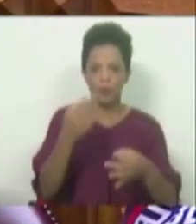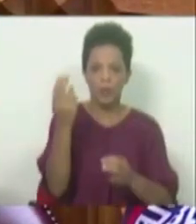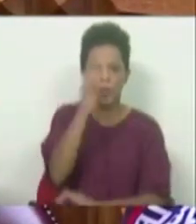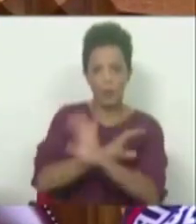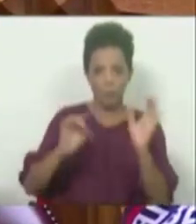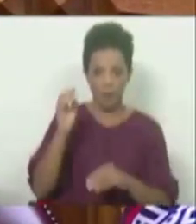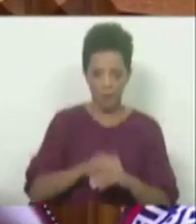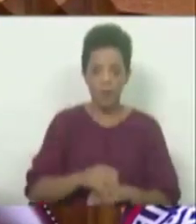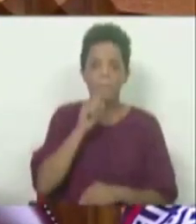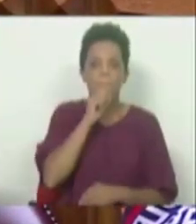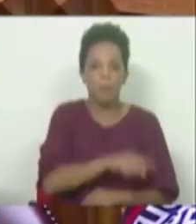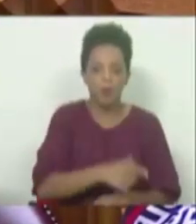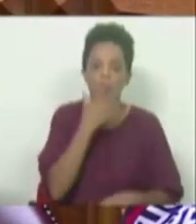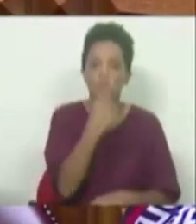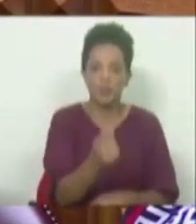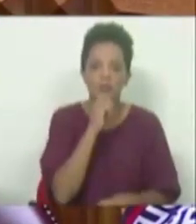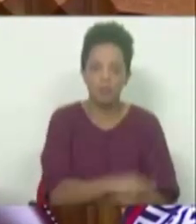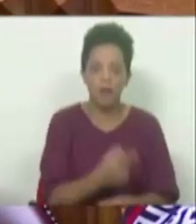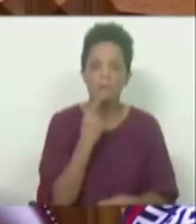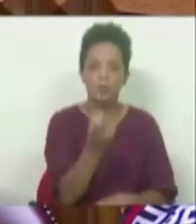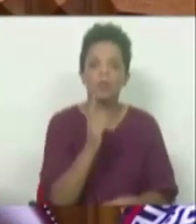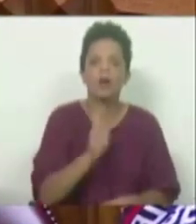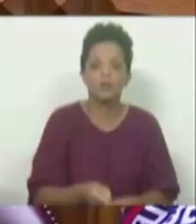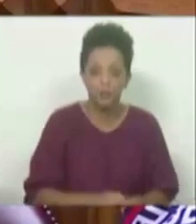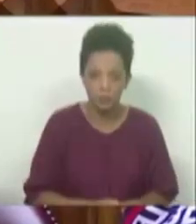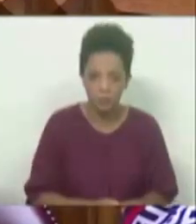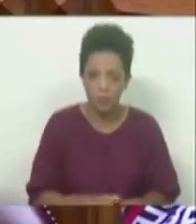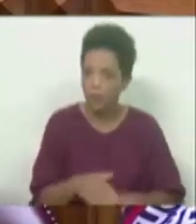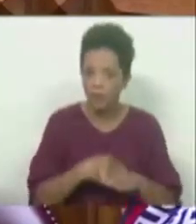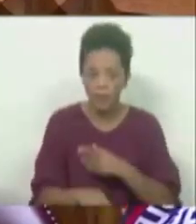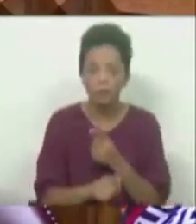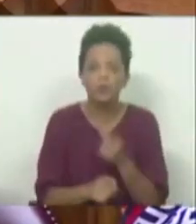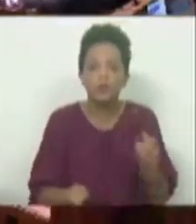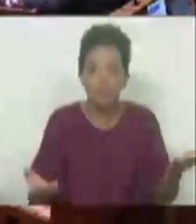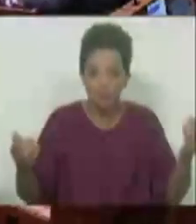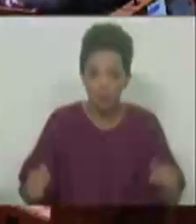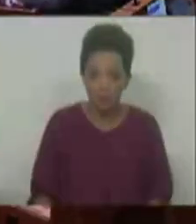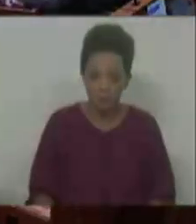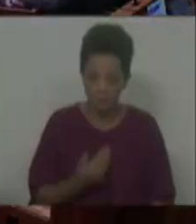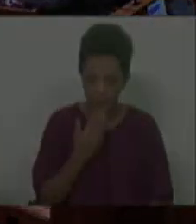Europeia. Pode fazê-lo sozinho. A pergunta é, porquê é que não o faz? Muito obrigado.